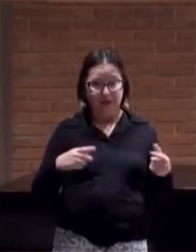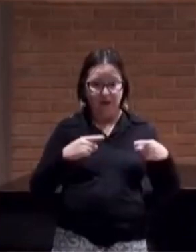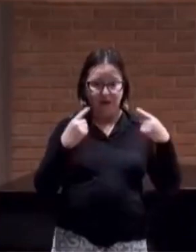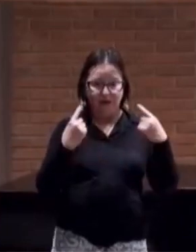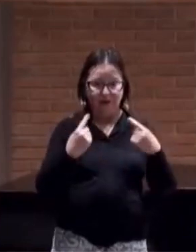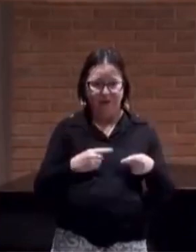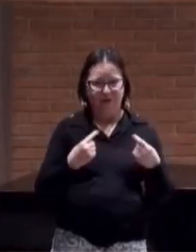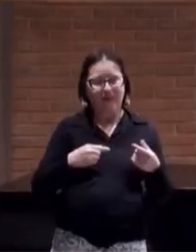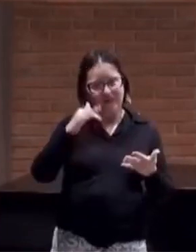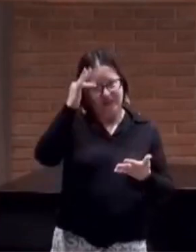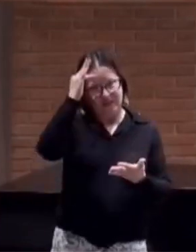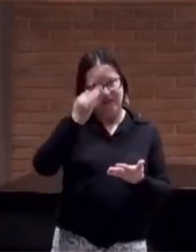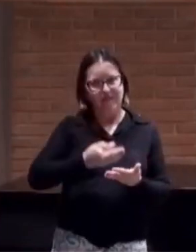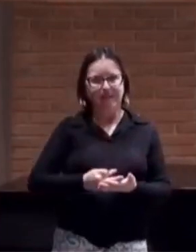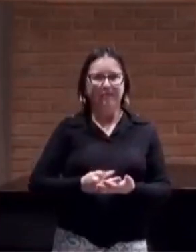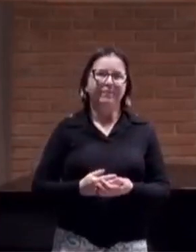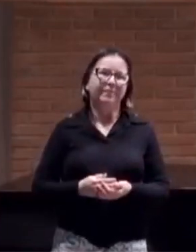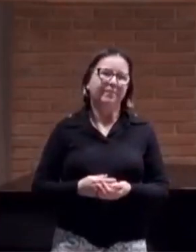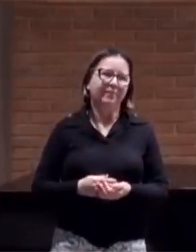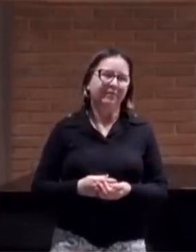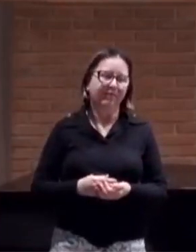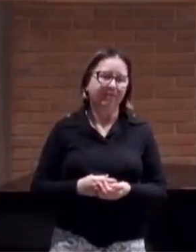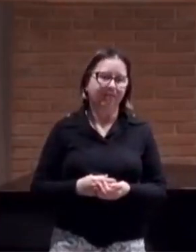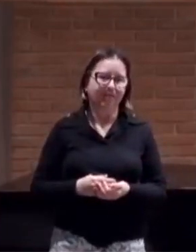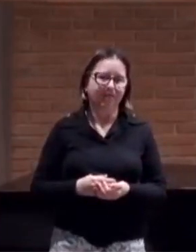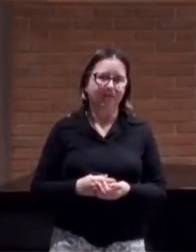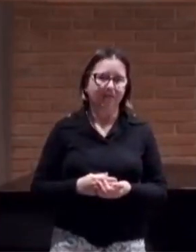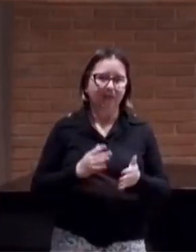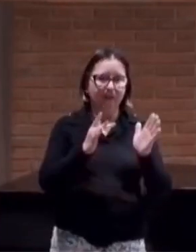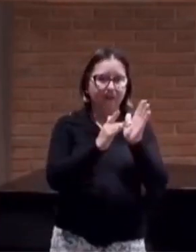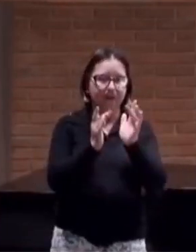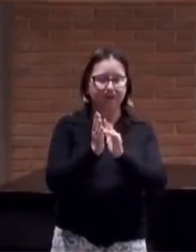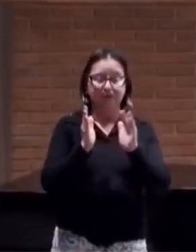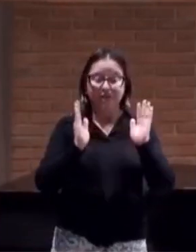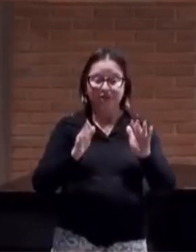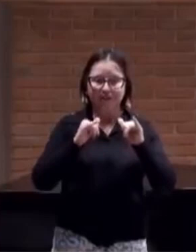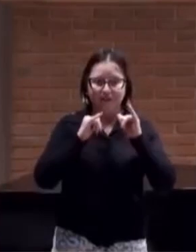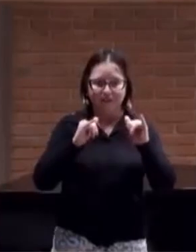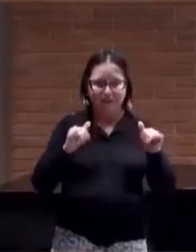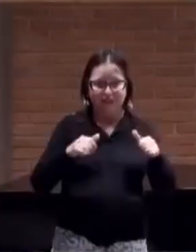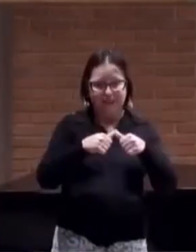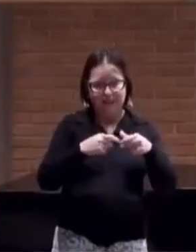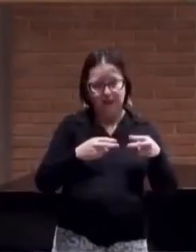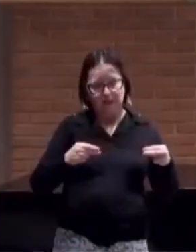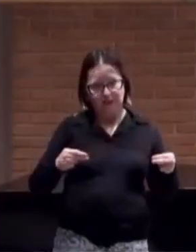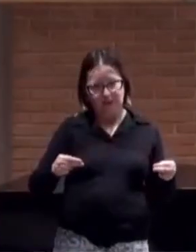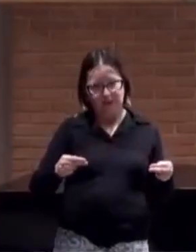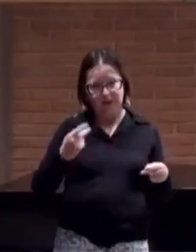processo da fé. Eu tenho-vos dito estas coisas para que não